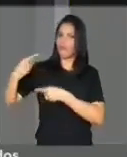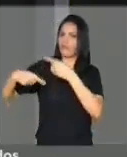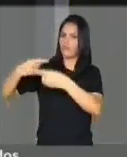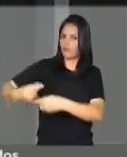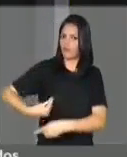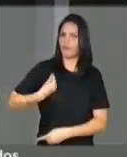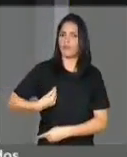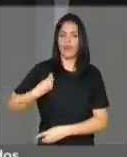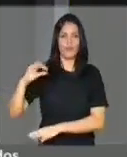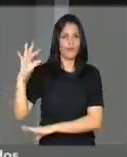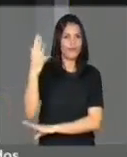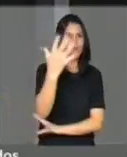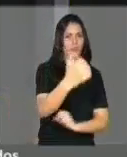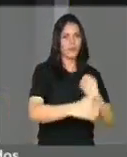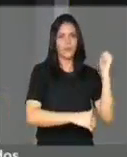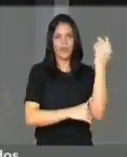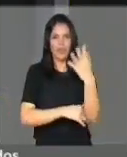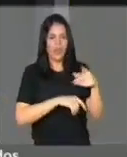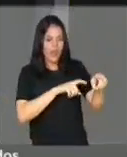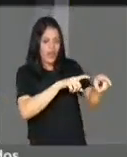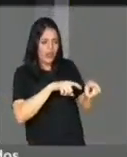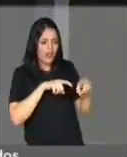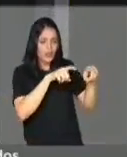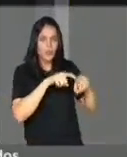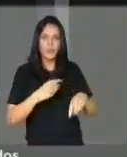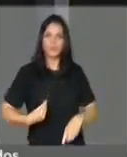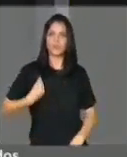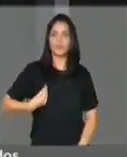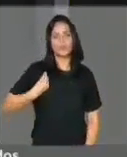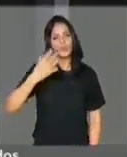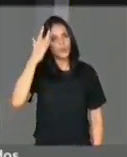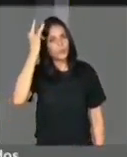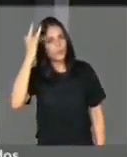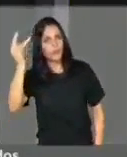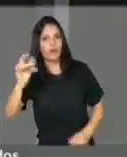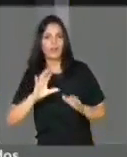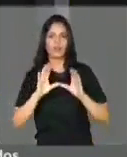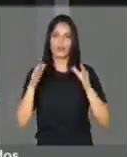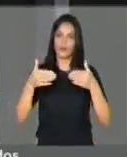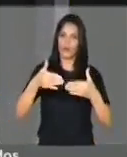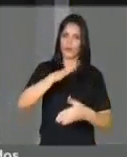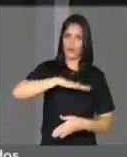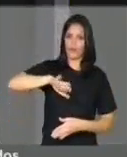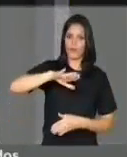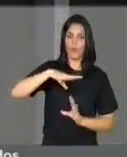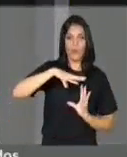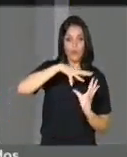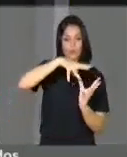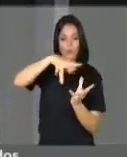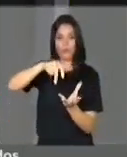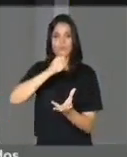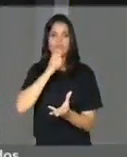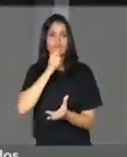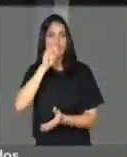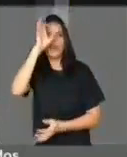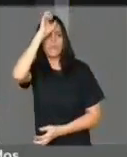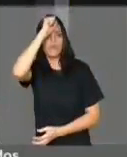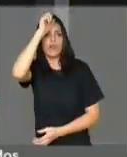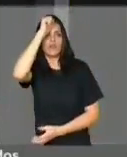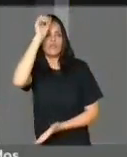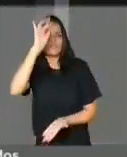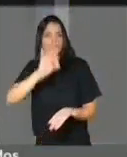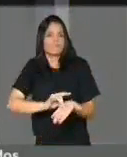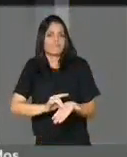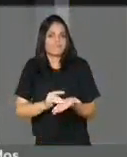prolongados sobre o meio ambiente, a agricultura e o dia a dia das comunidades. O mundo ainda não havia aprendido a lição, como